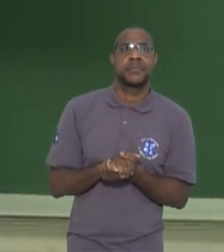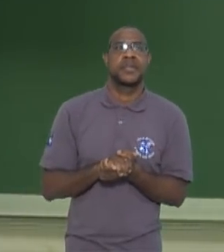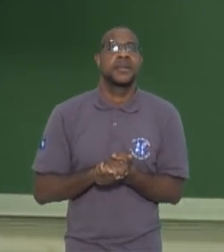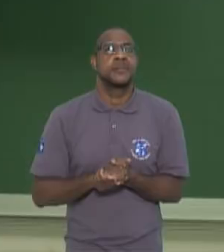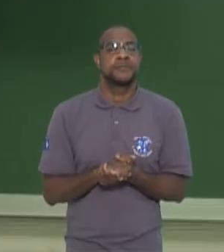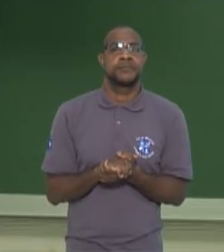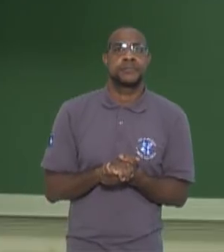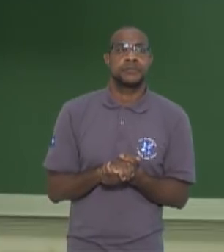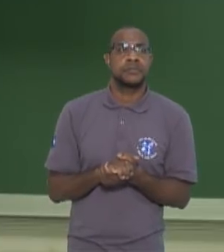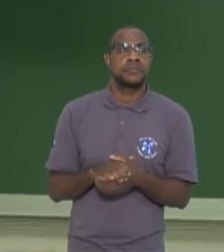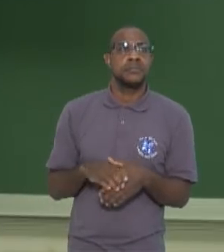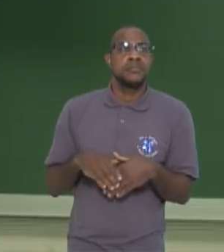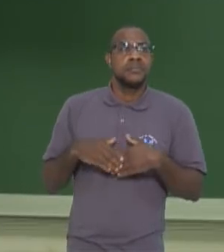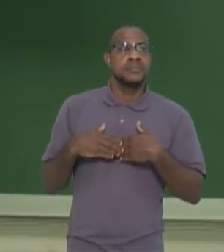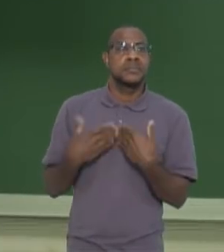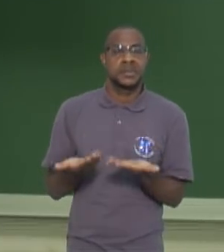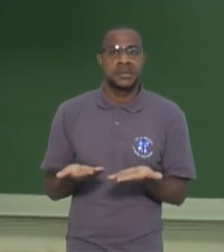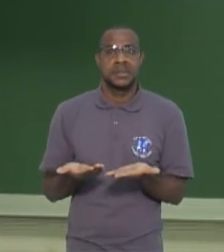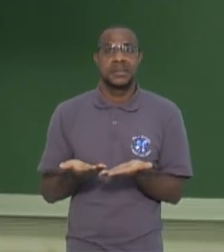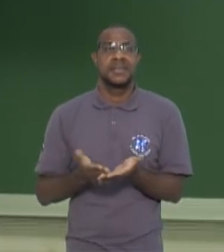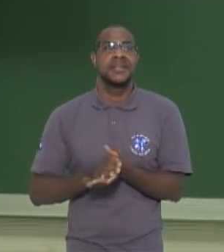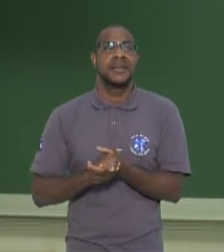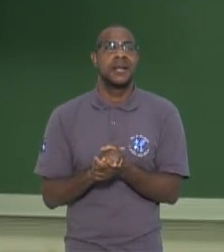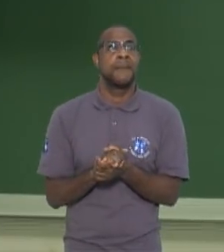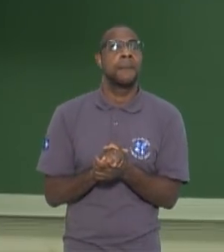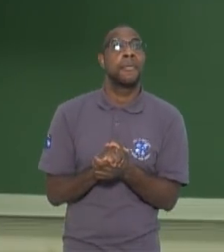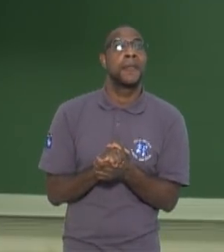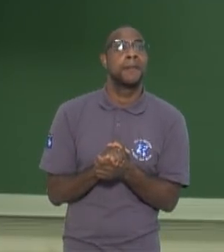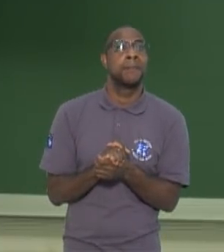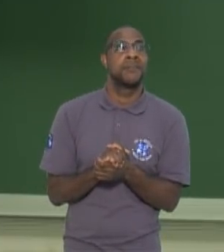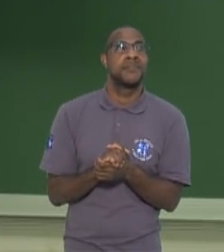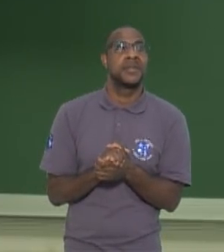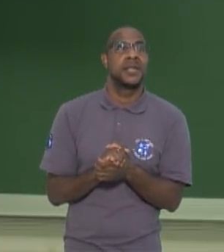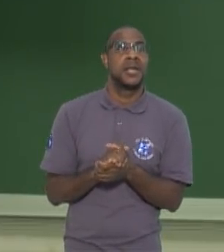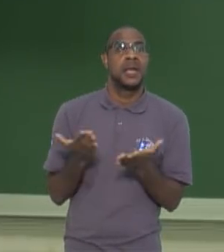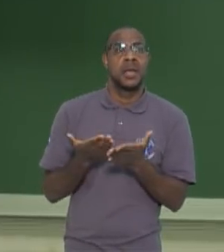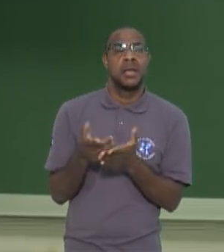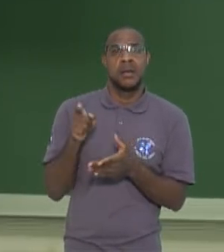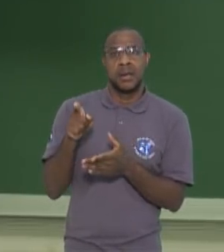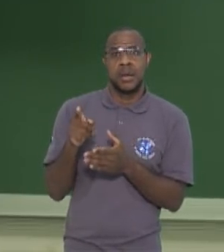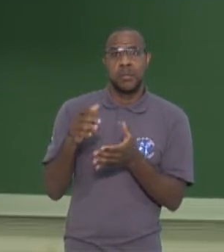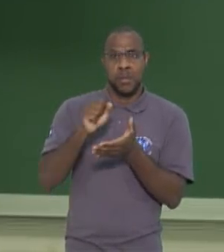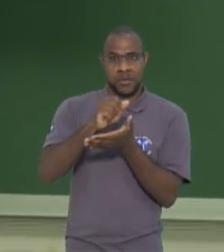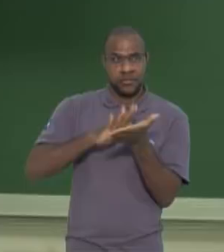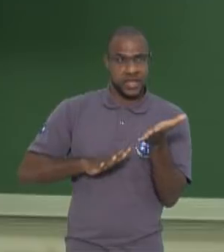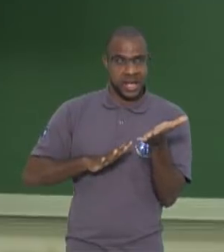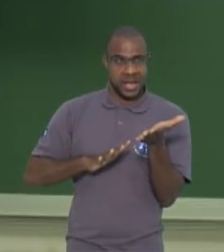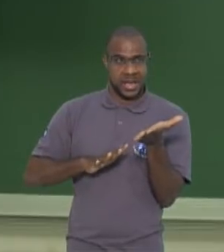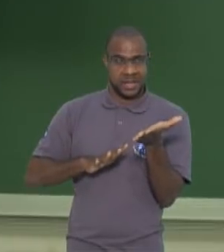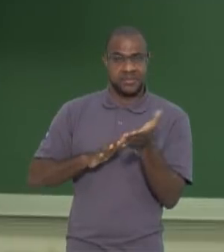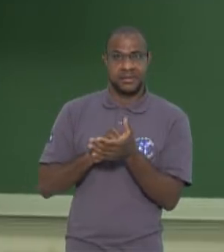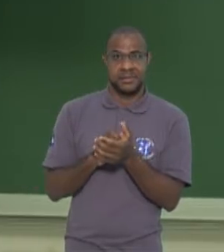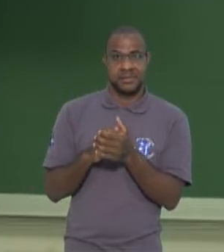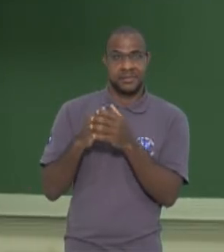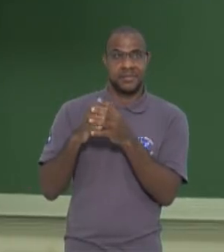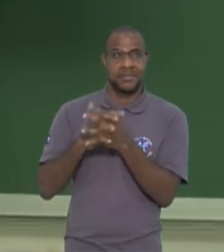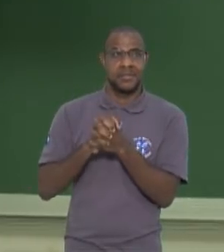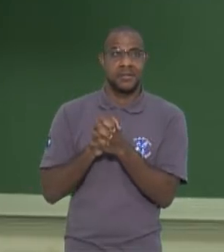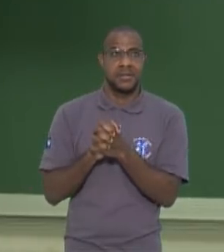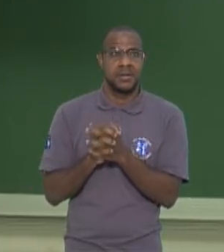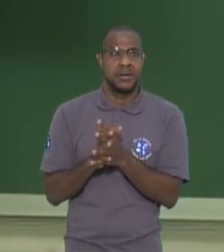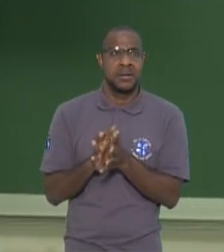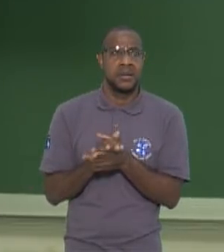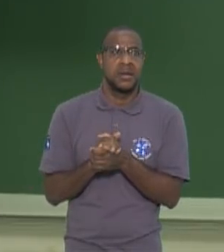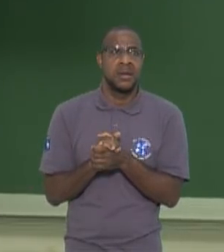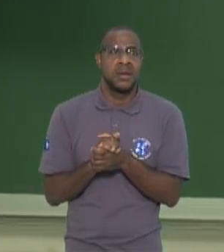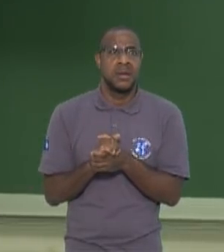questões envolvendo, assim, questões mercadológicas mesmo. Aqui vou deixar uma atividade inicial, né, para vocês, apenas um